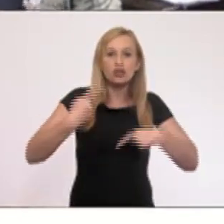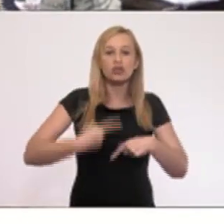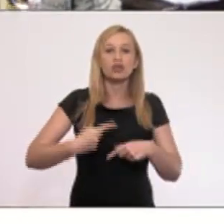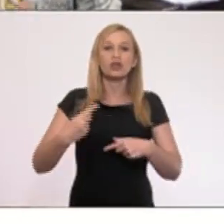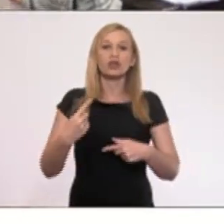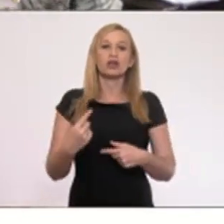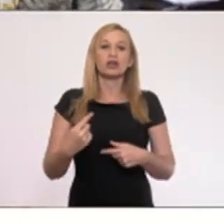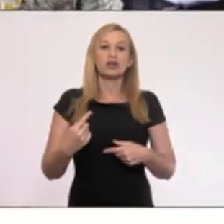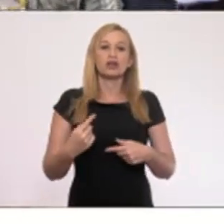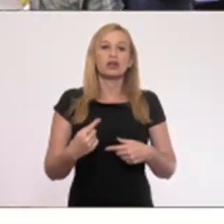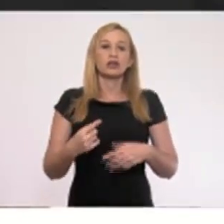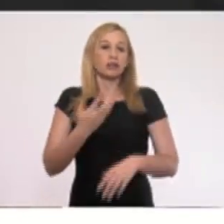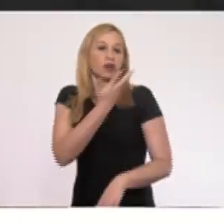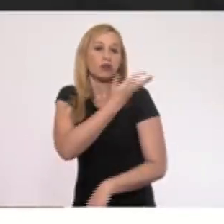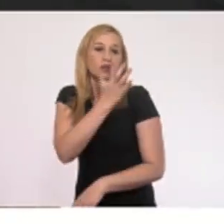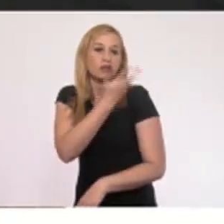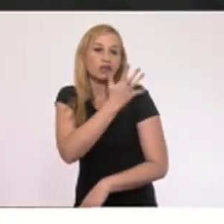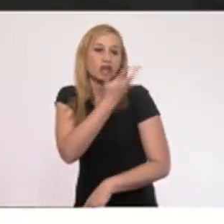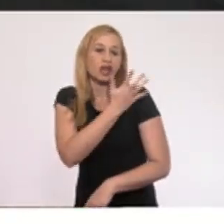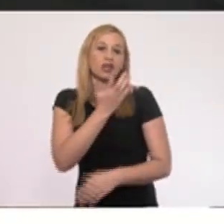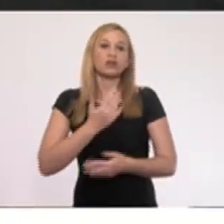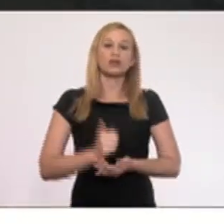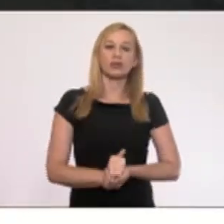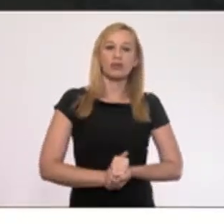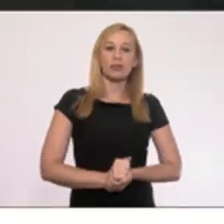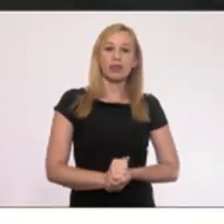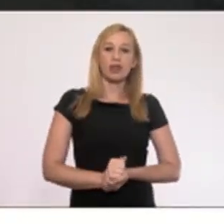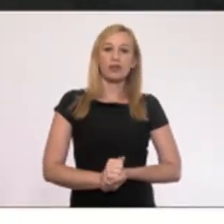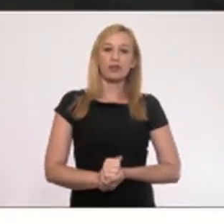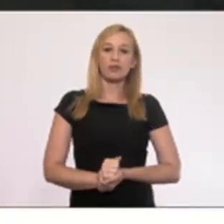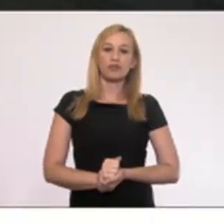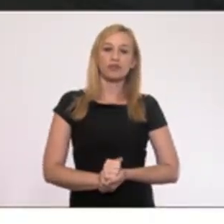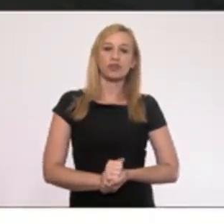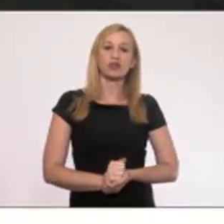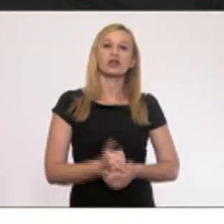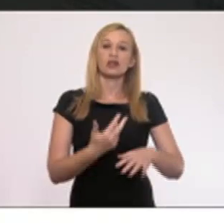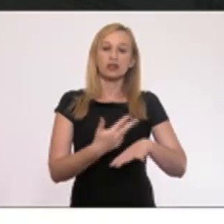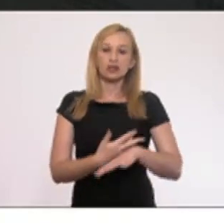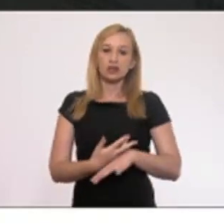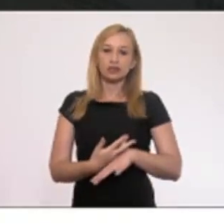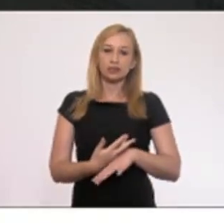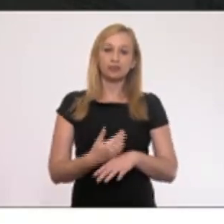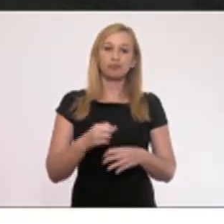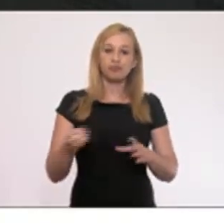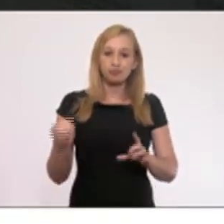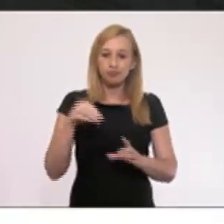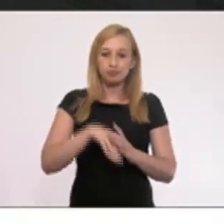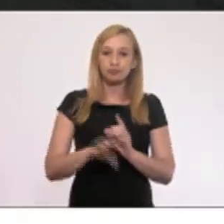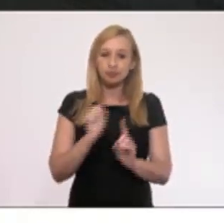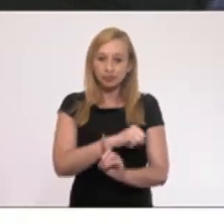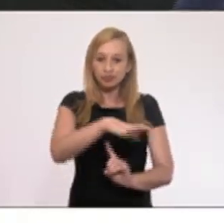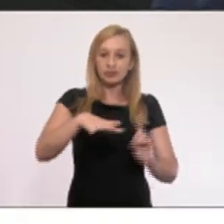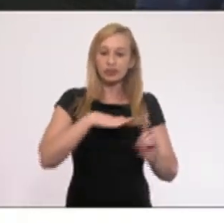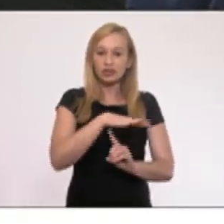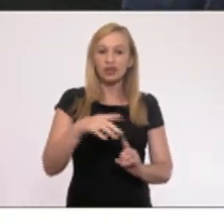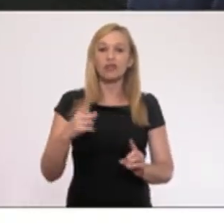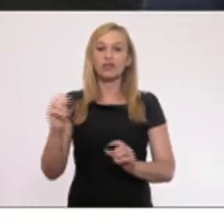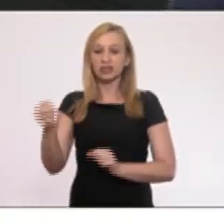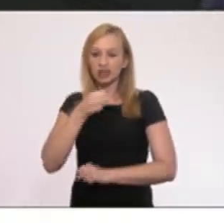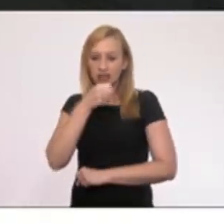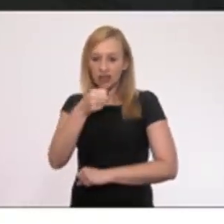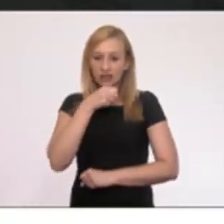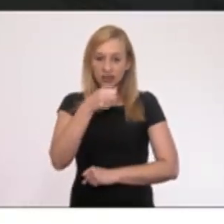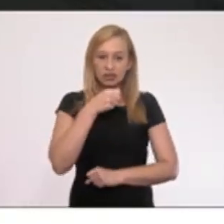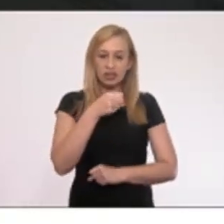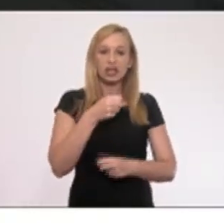racismo institucional, a questão do racismo estrutural e estruturante nas sociedades, e vieram nos fazer uma entrevista e vão fazer uma